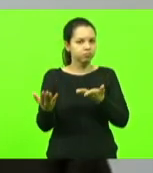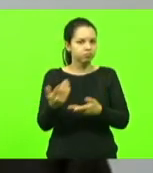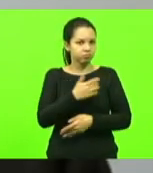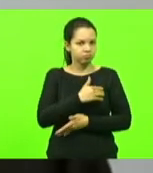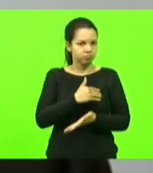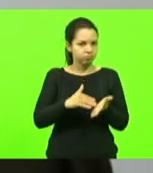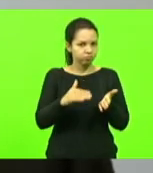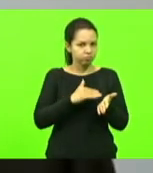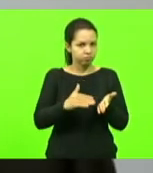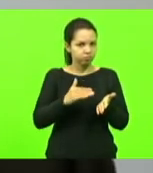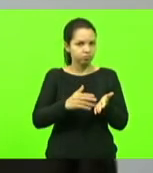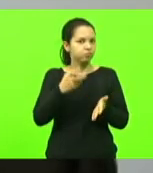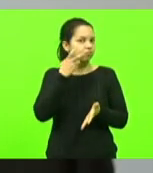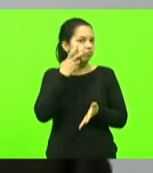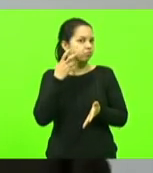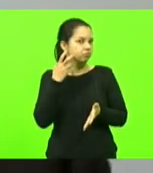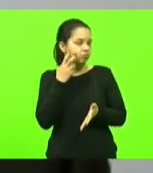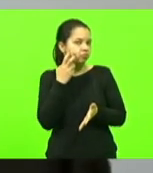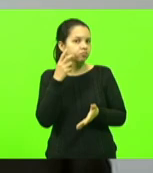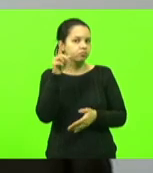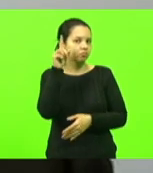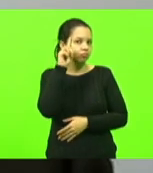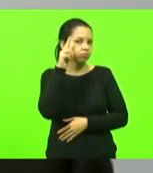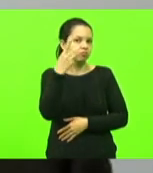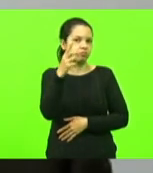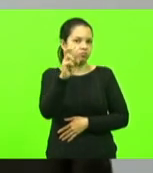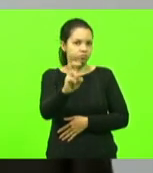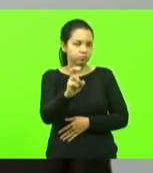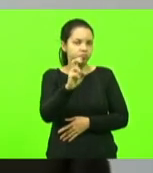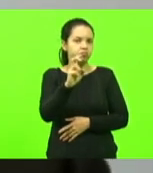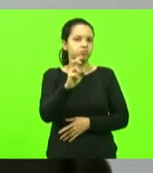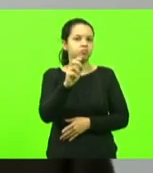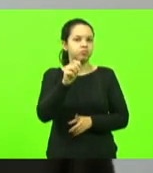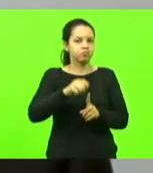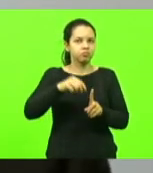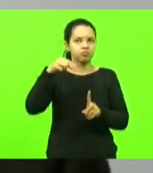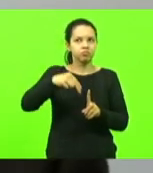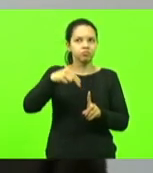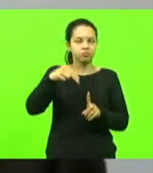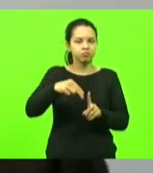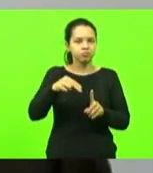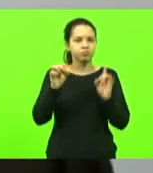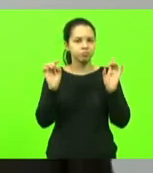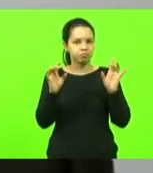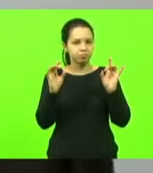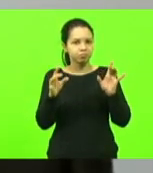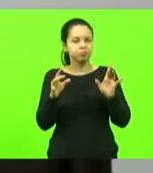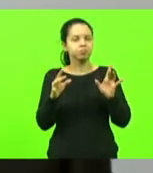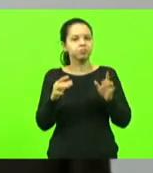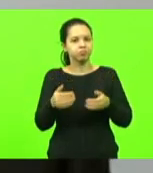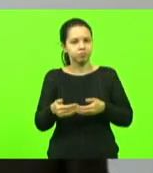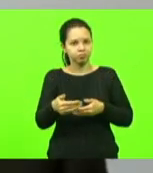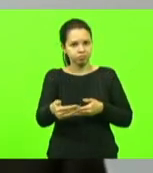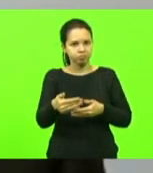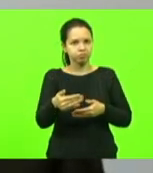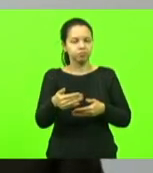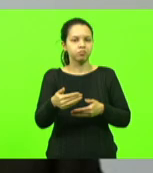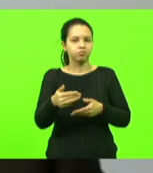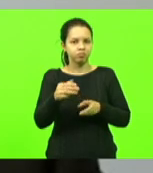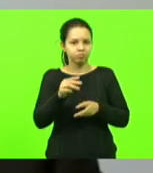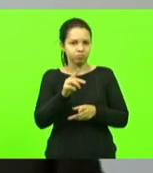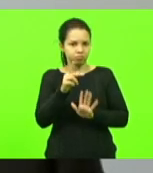Vampiro, nosso colega deputado, dia 15 de novembro, há uma expectativa de entrega desse projeto que